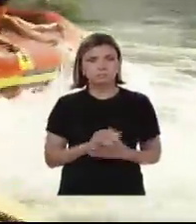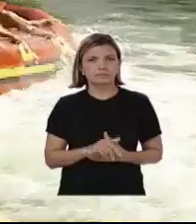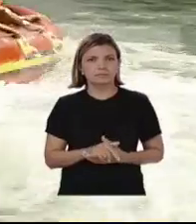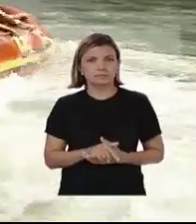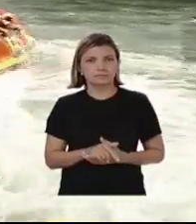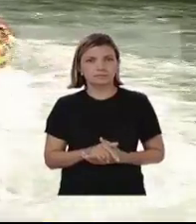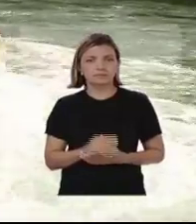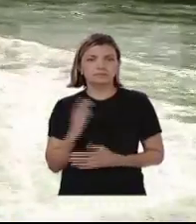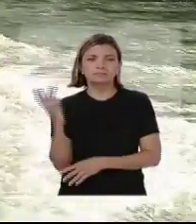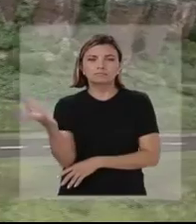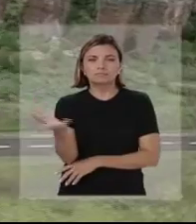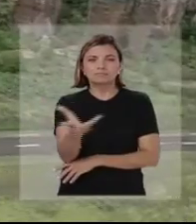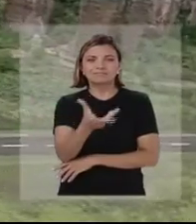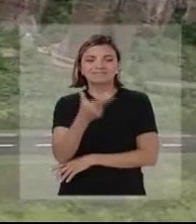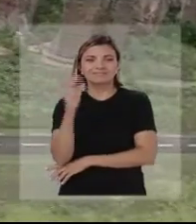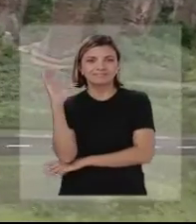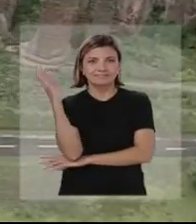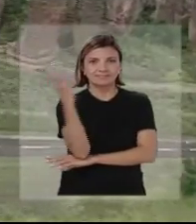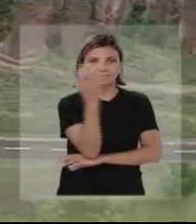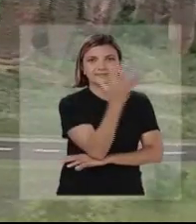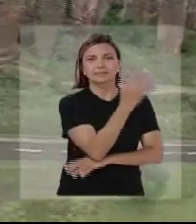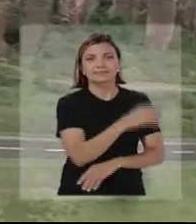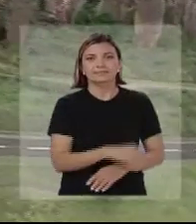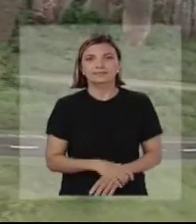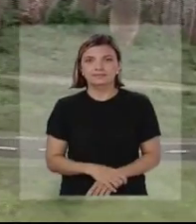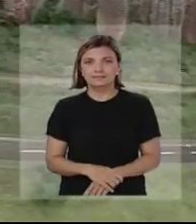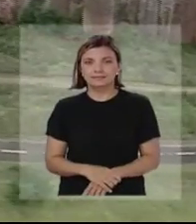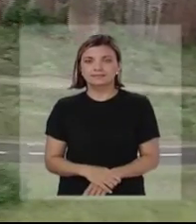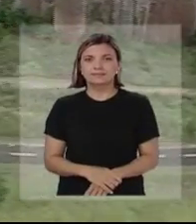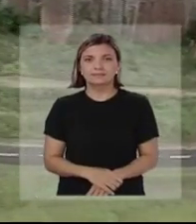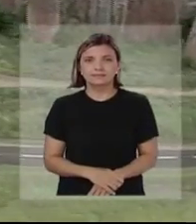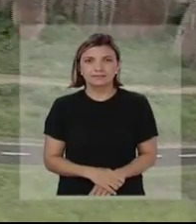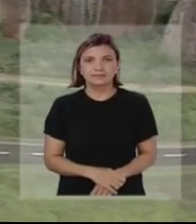e da beleza da paisagem.